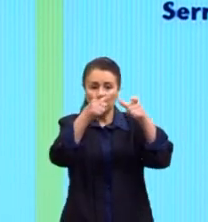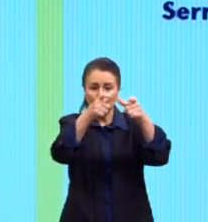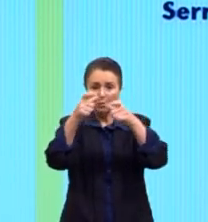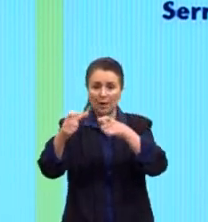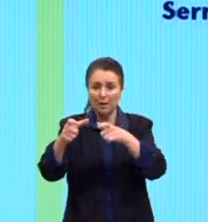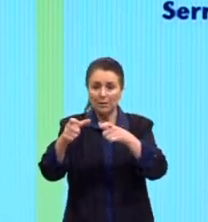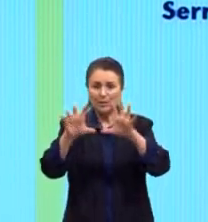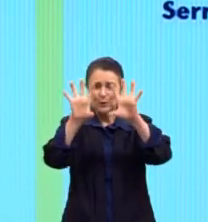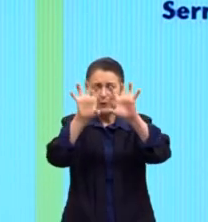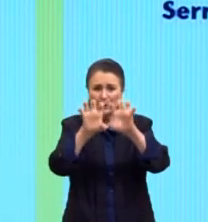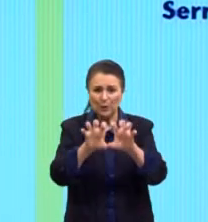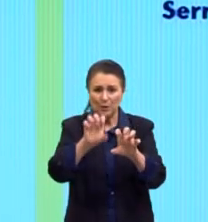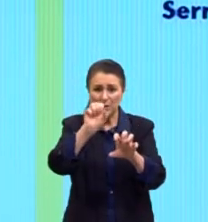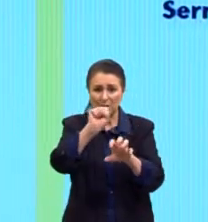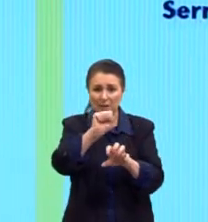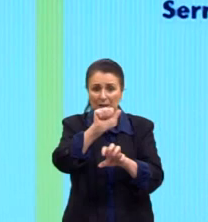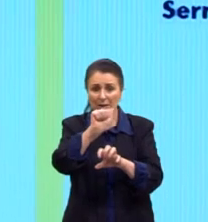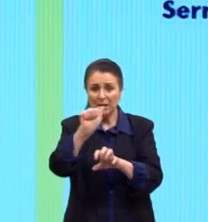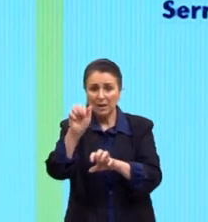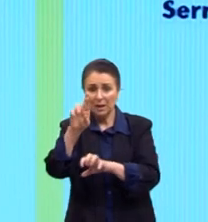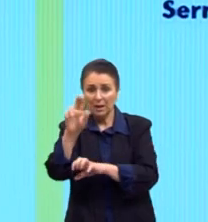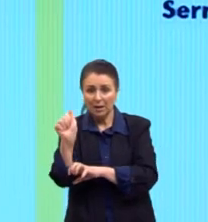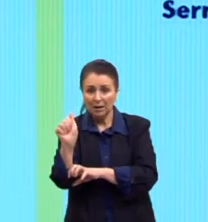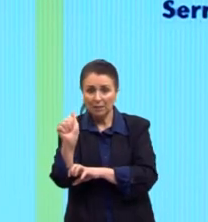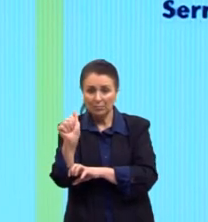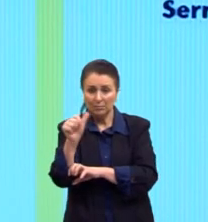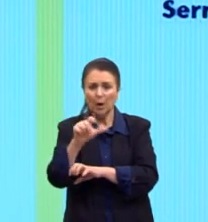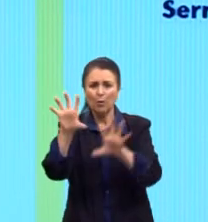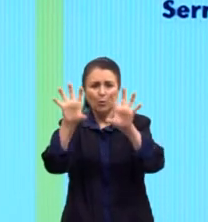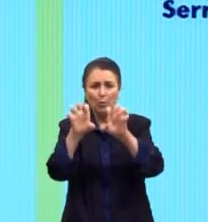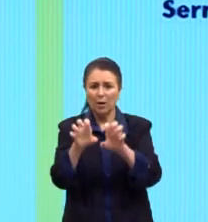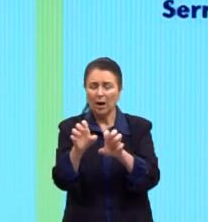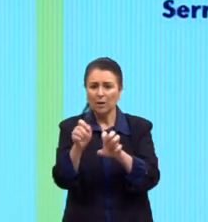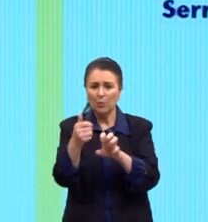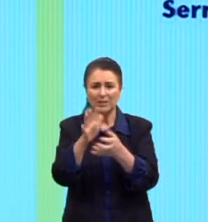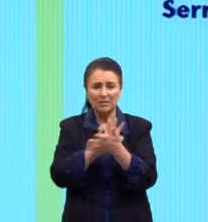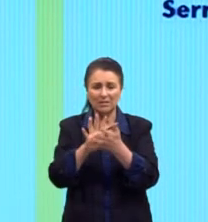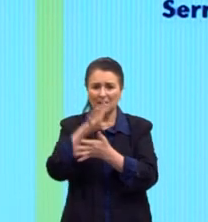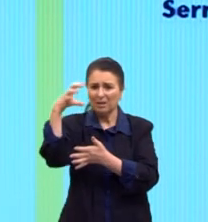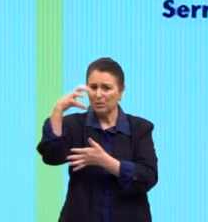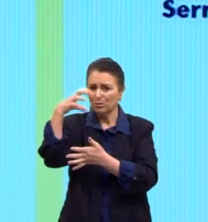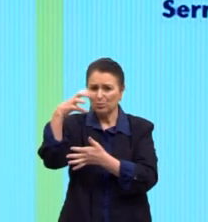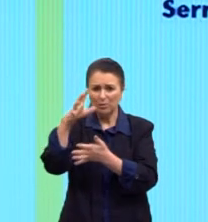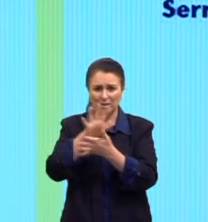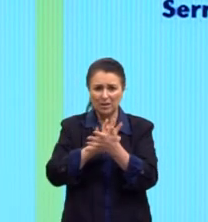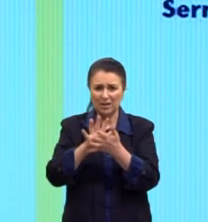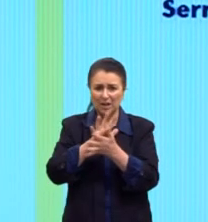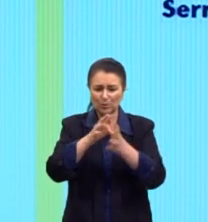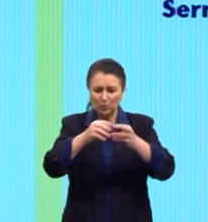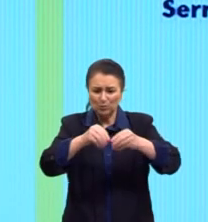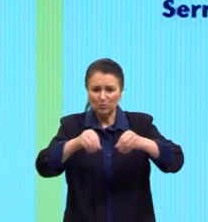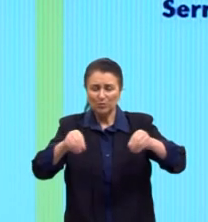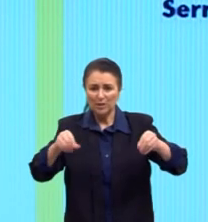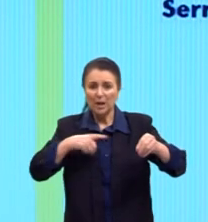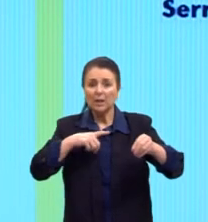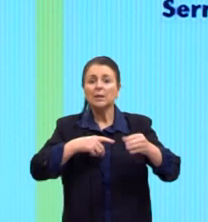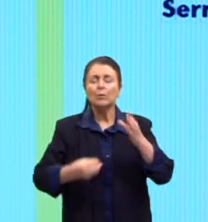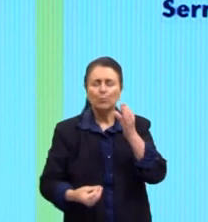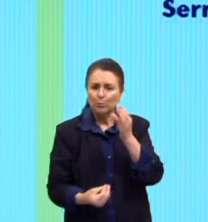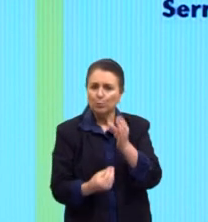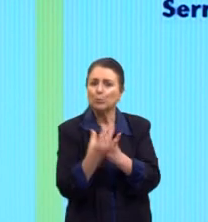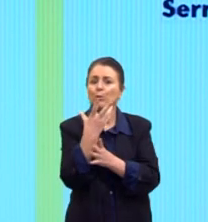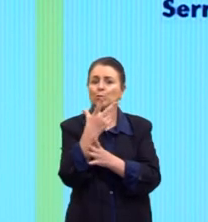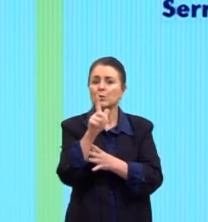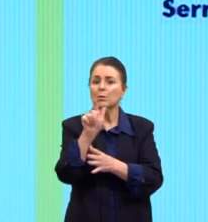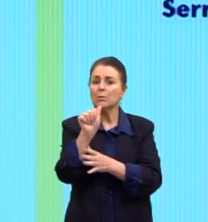bem de dentro né do do deserto tu vai ter essas Produções aí de gás